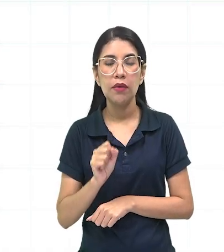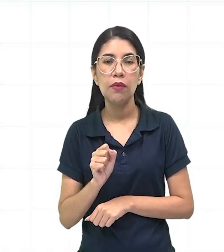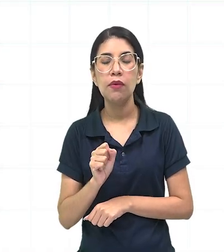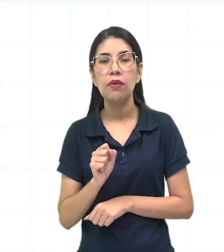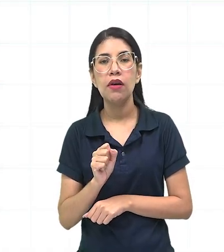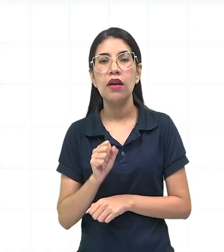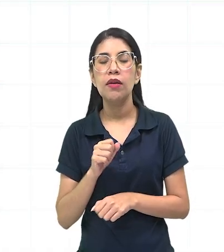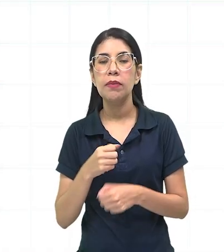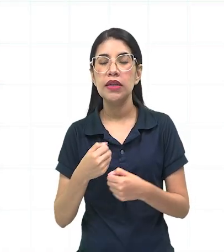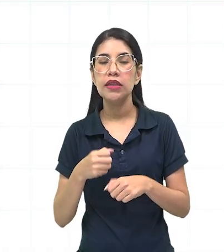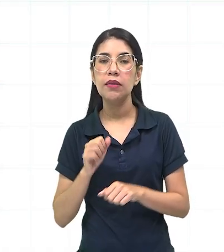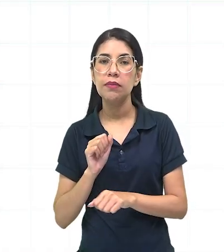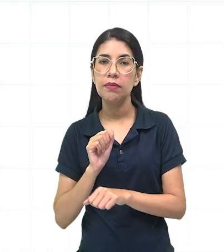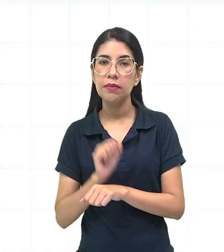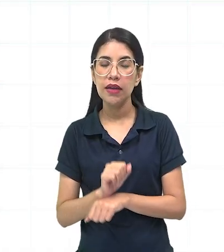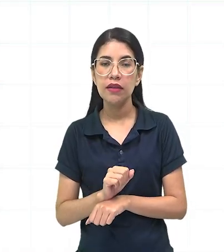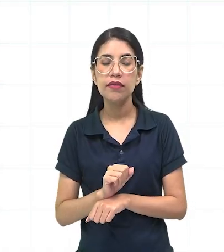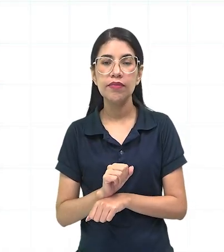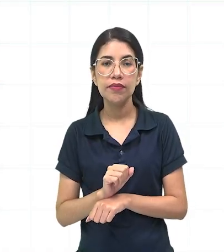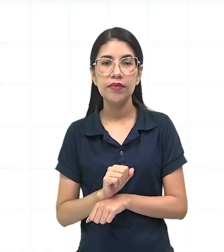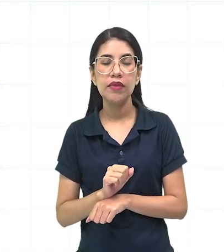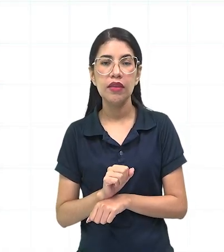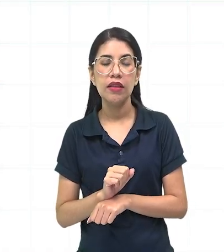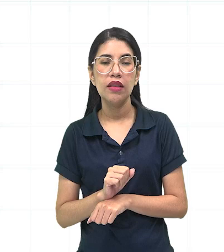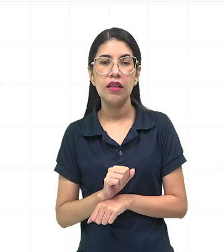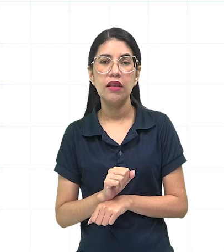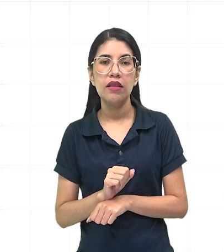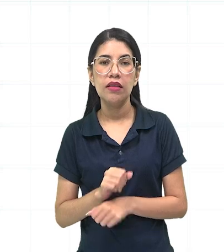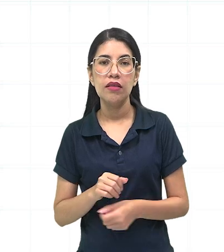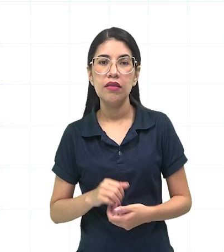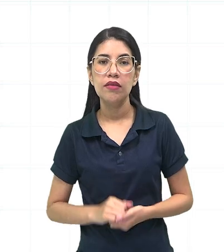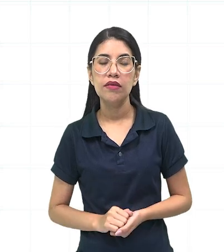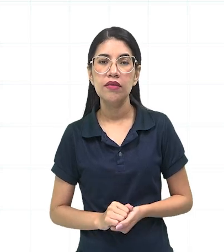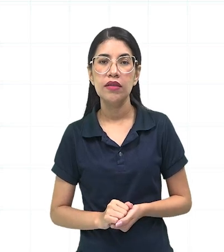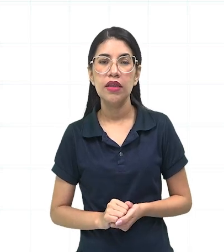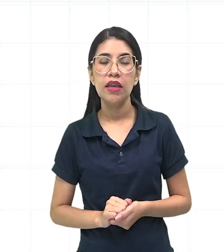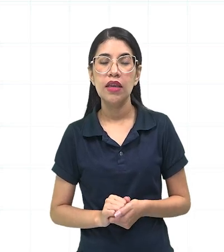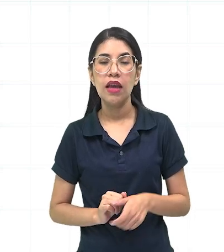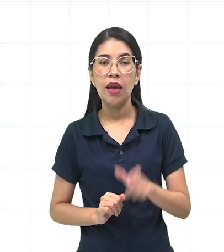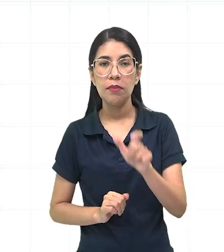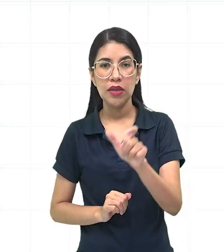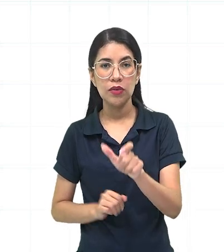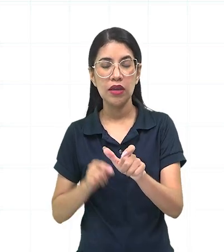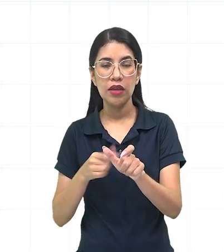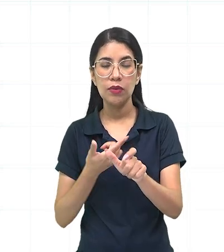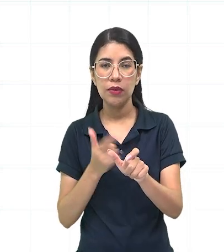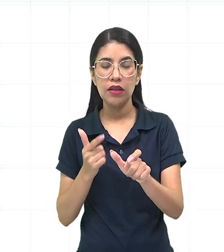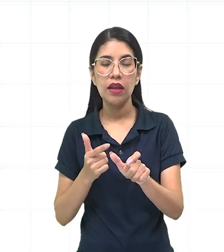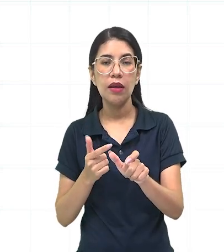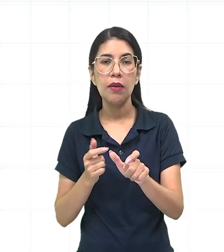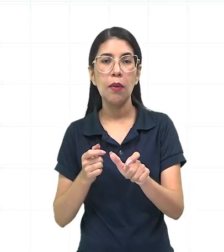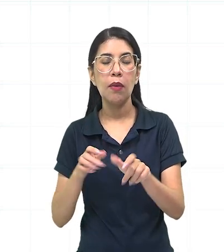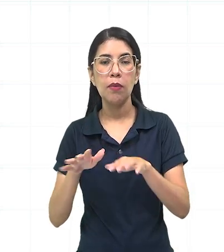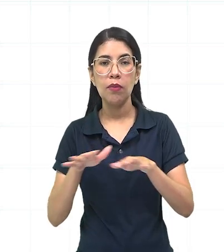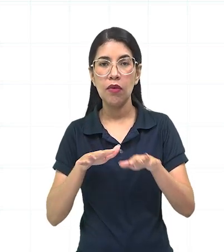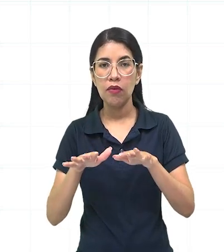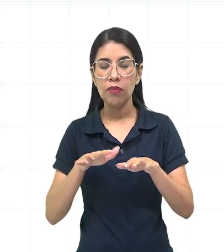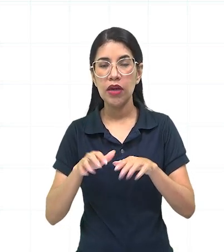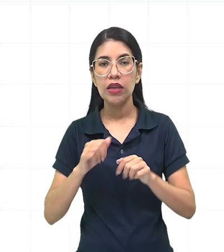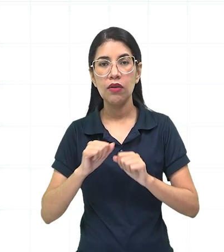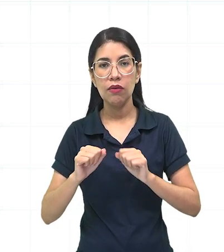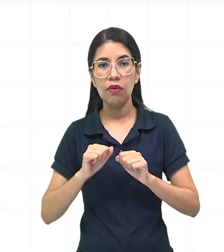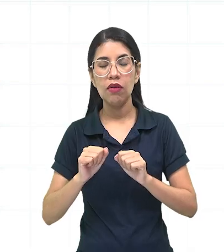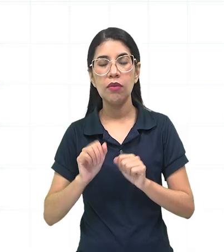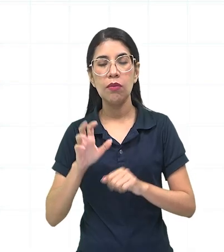frisbee, o disco, você tem que parar de correr imediatamente e quem está sem o frisbee deve se movimentar para fazer